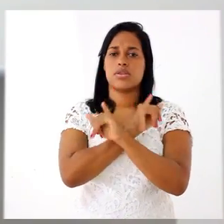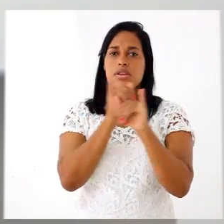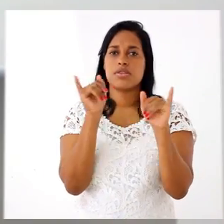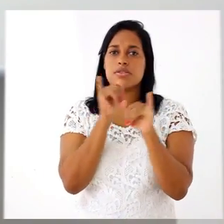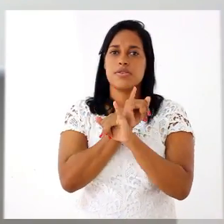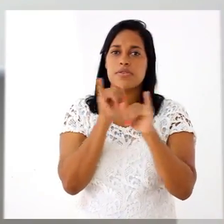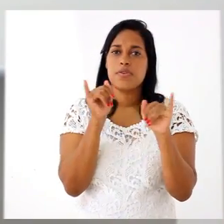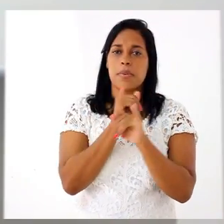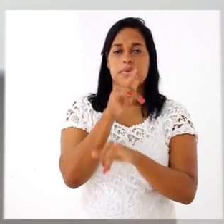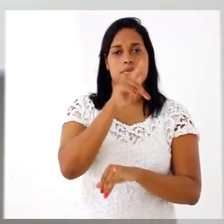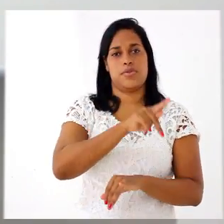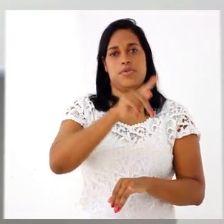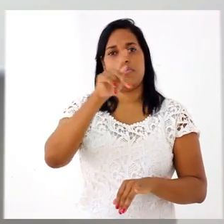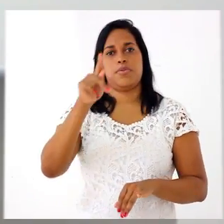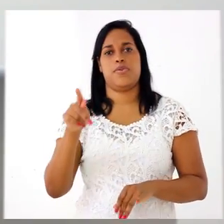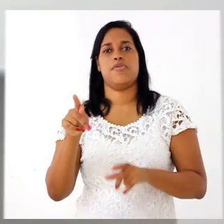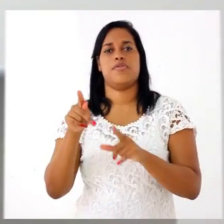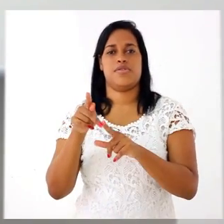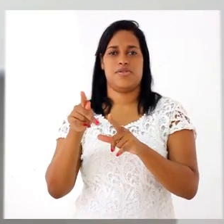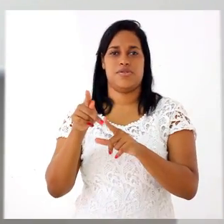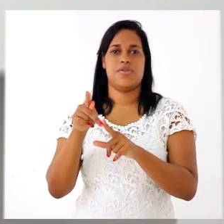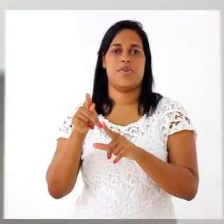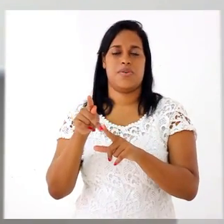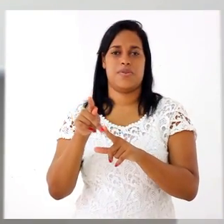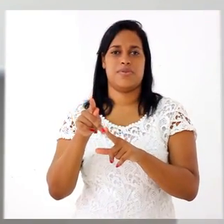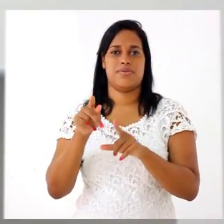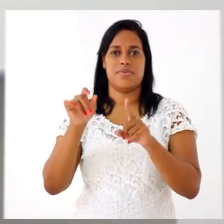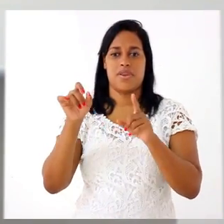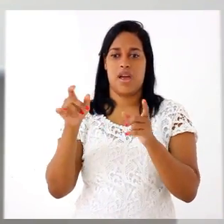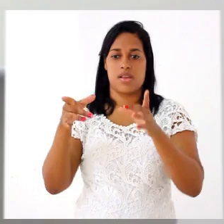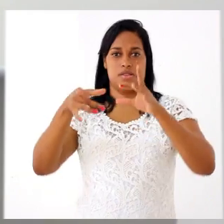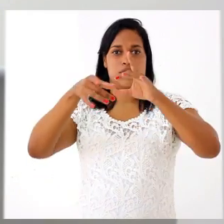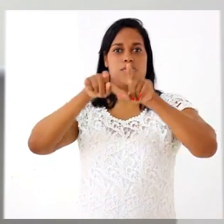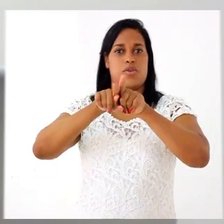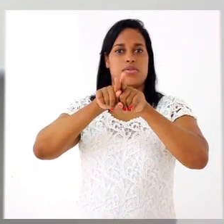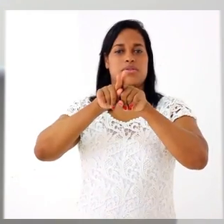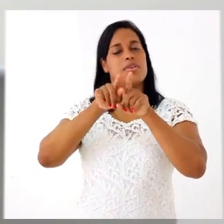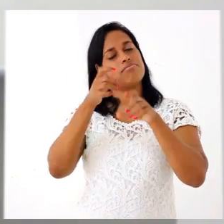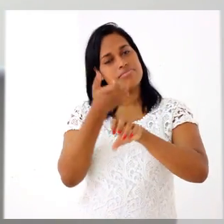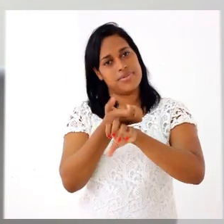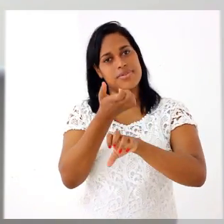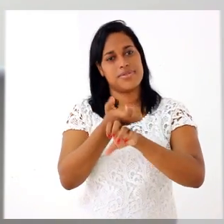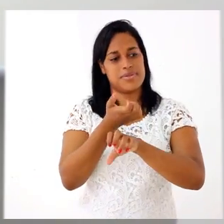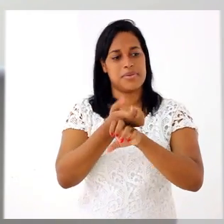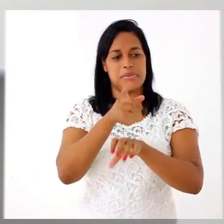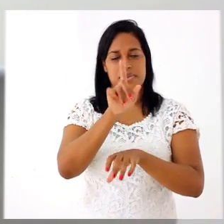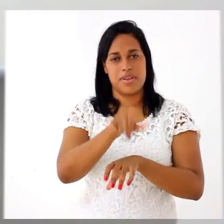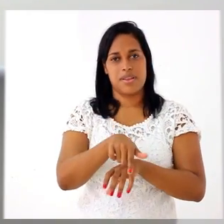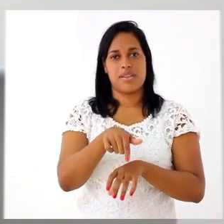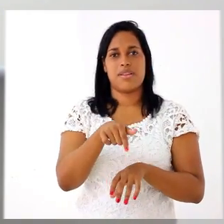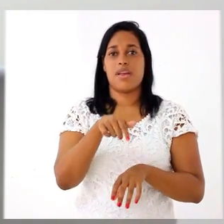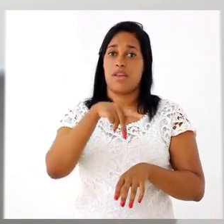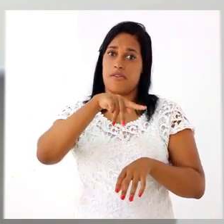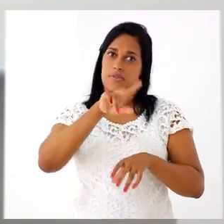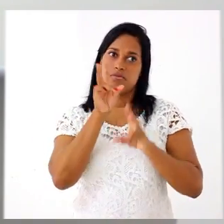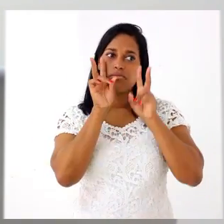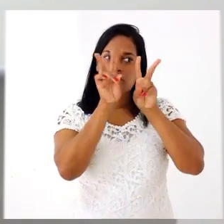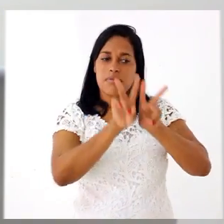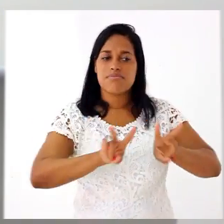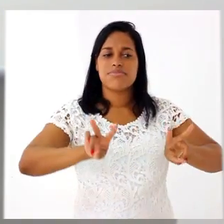do professor em questão, atrelado, associado à disciplina que você está